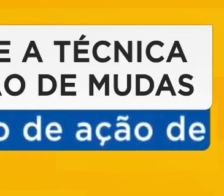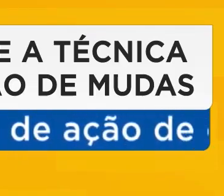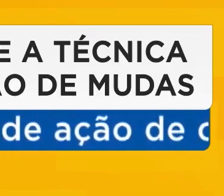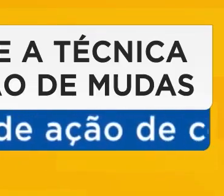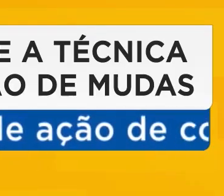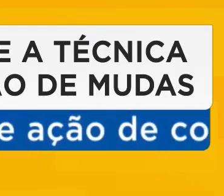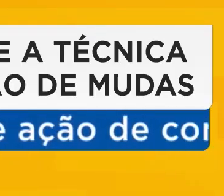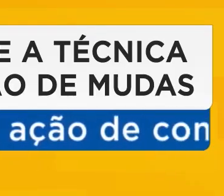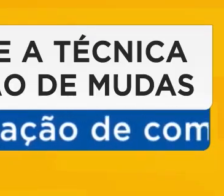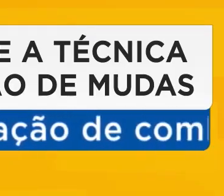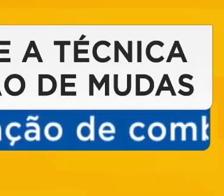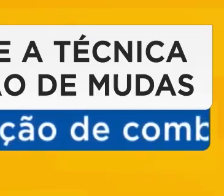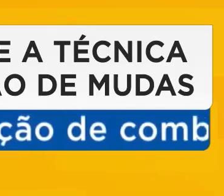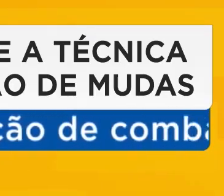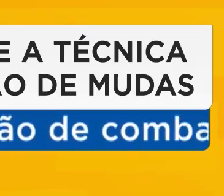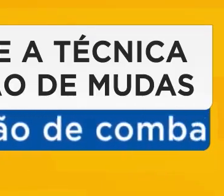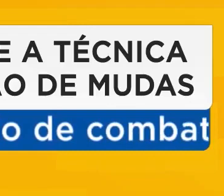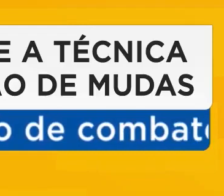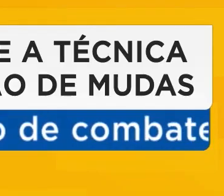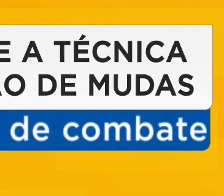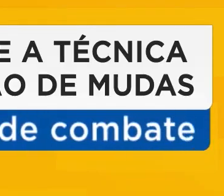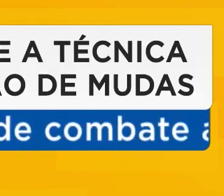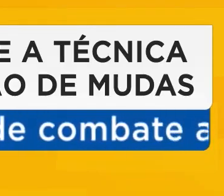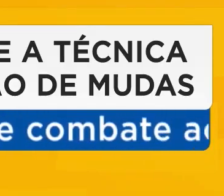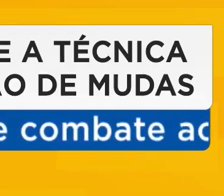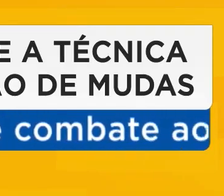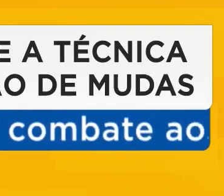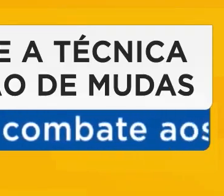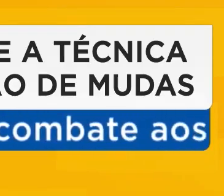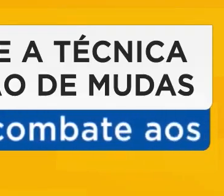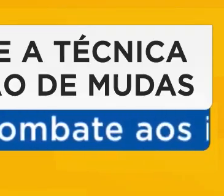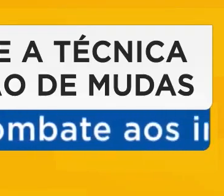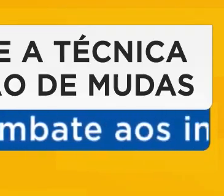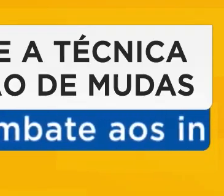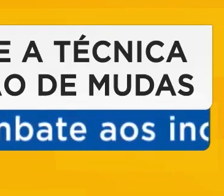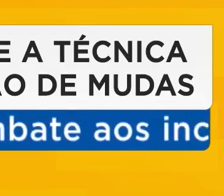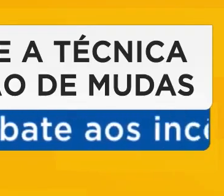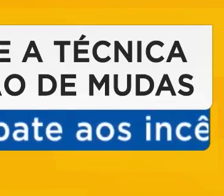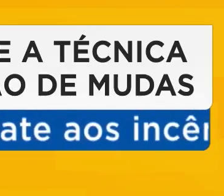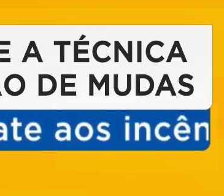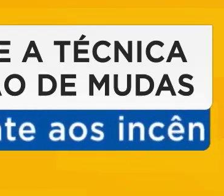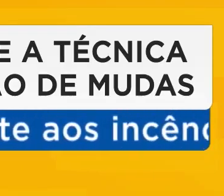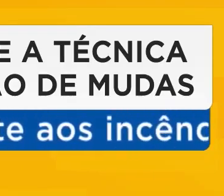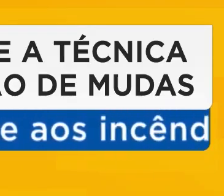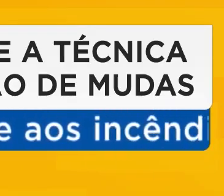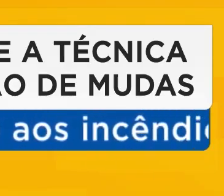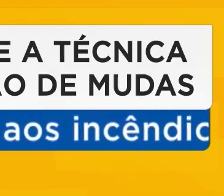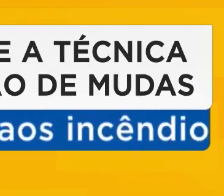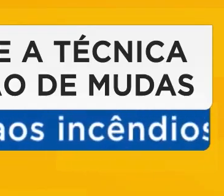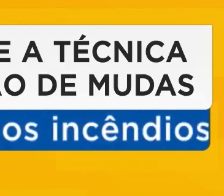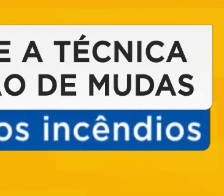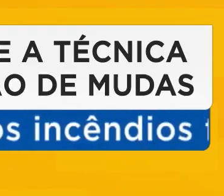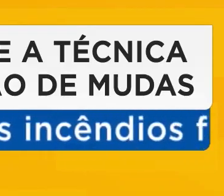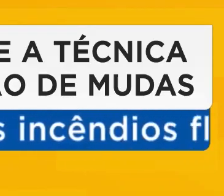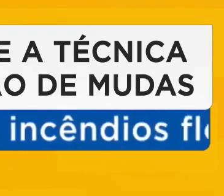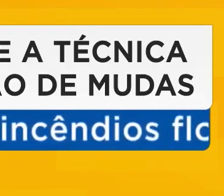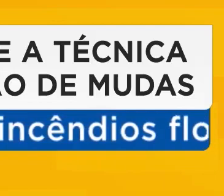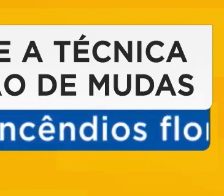aí em parceria com a SEAGRO, muito bom, e a Coab. Então a gente tem